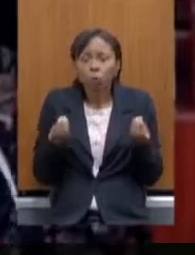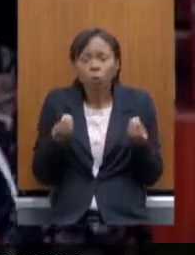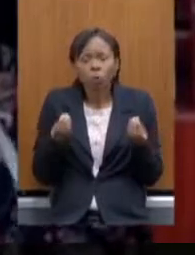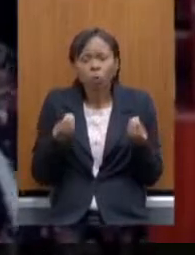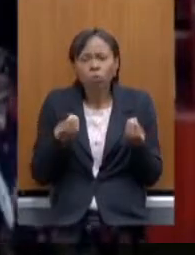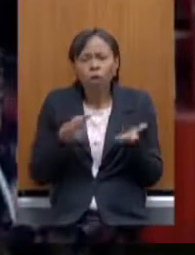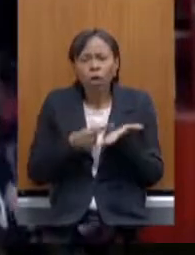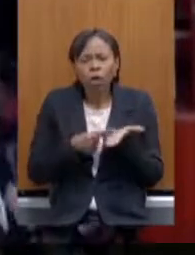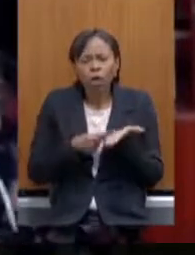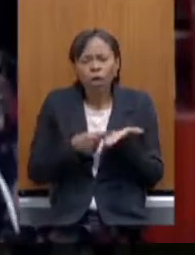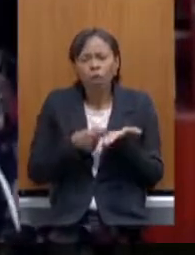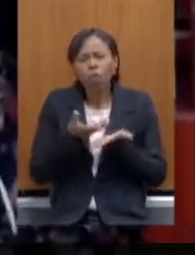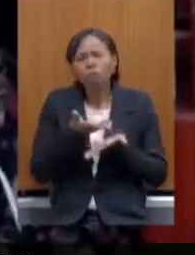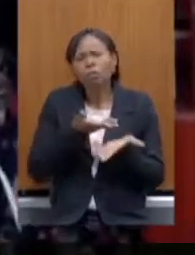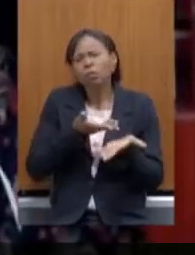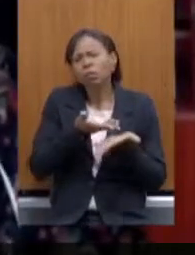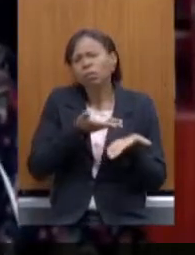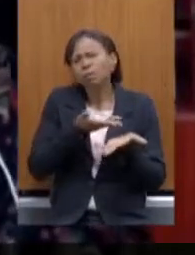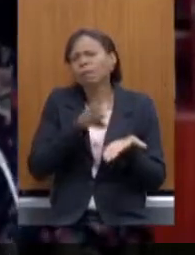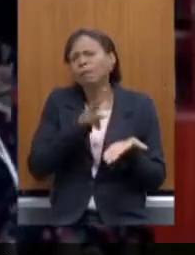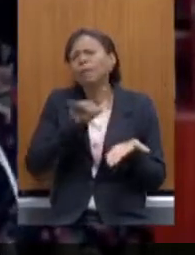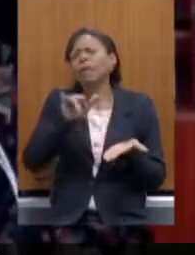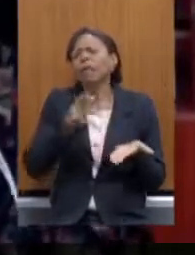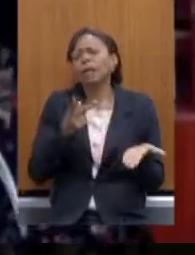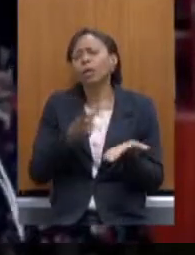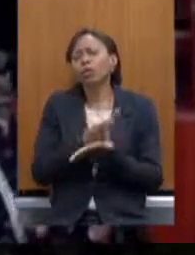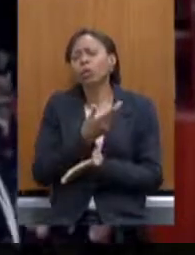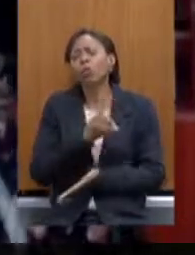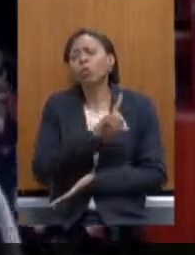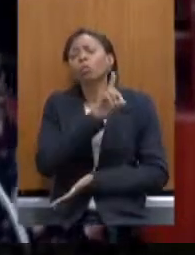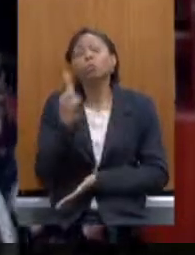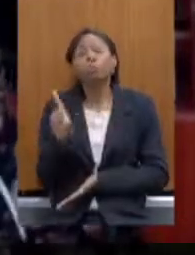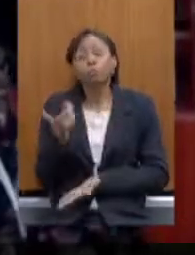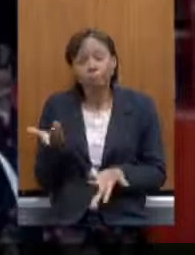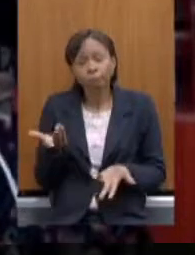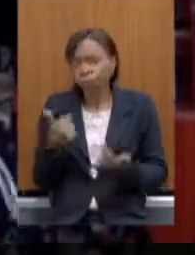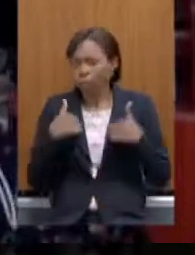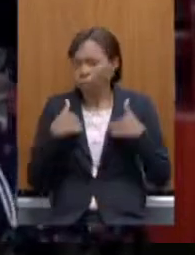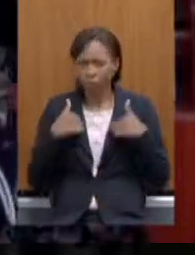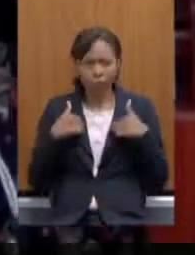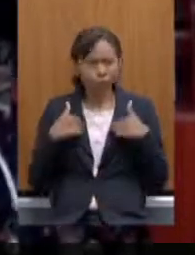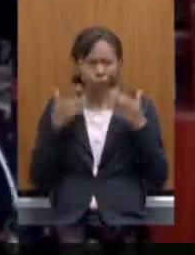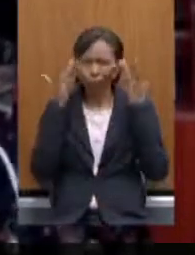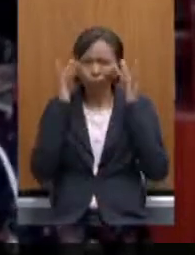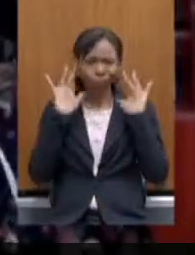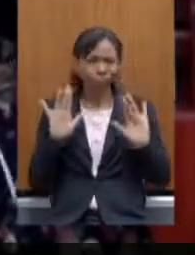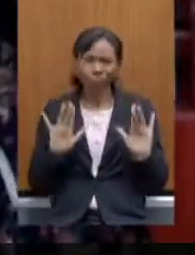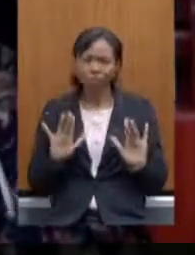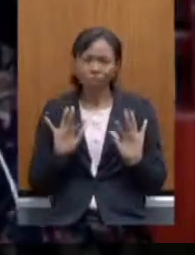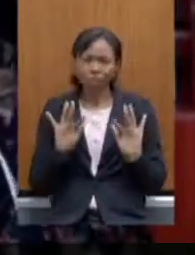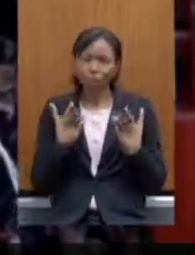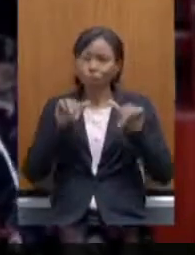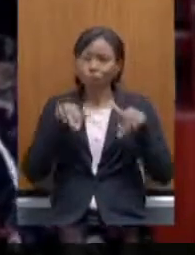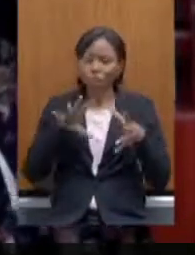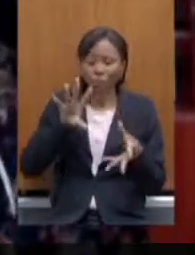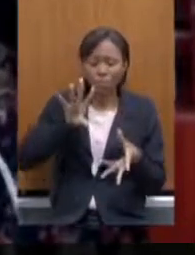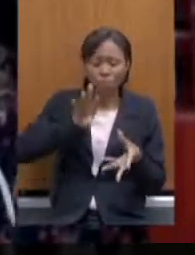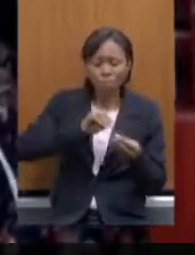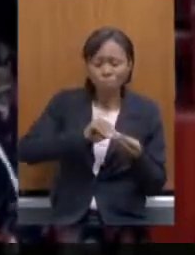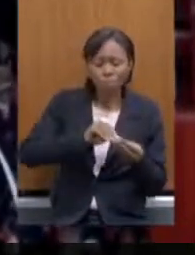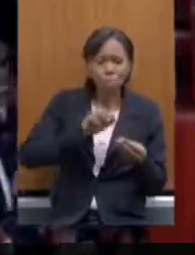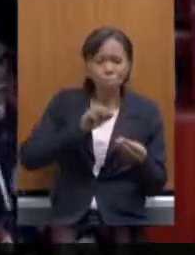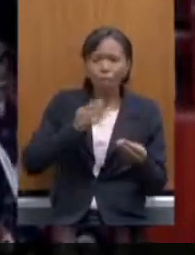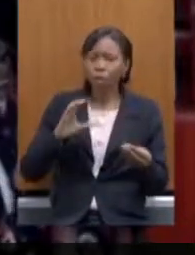essa negociação bom então assim eu não sei o desfecho deputado cristiano que preside